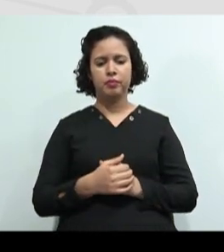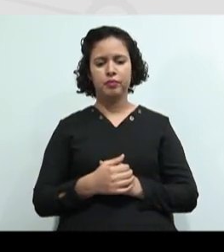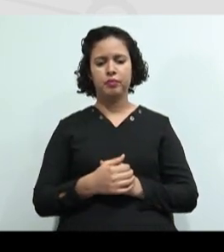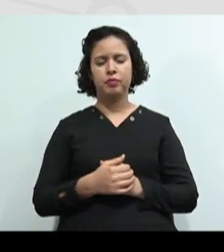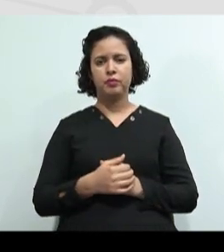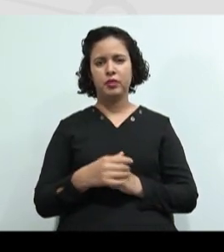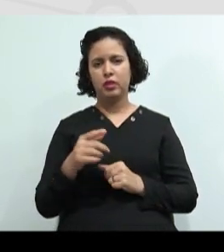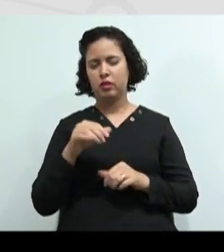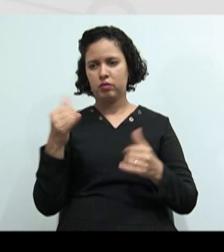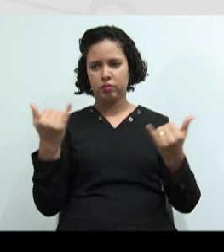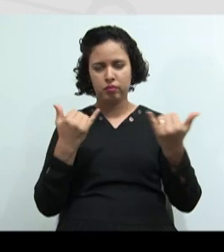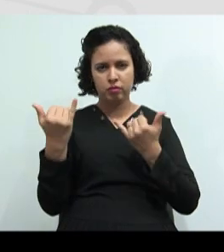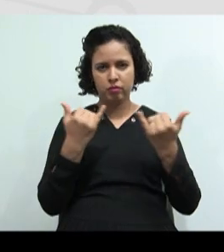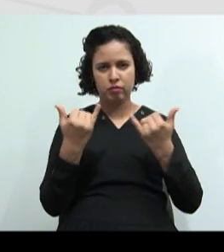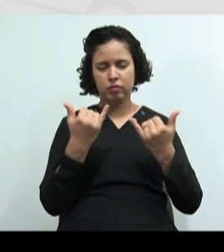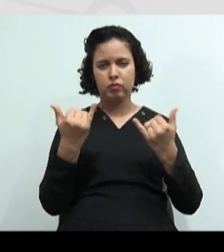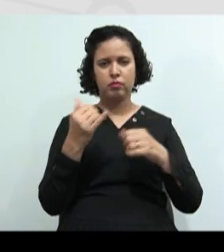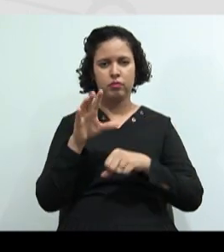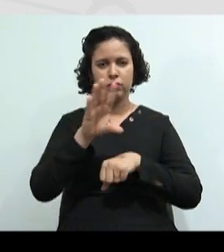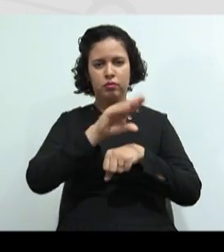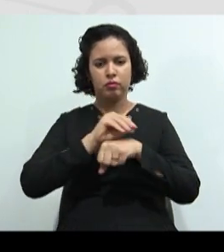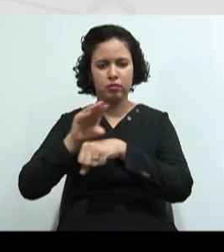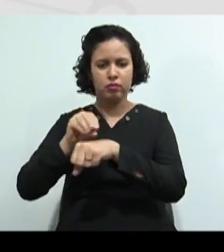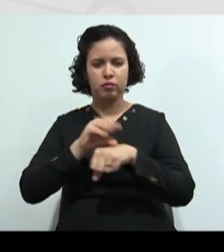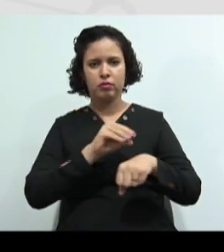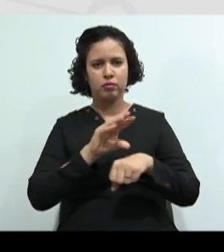dos dados quantitativos gerados nas fases do